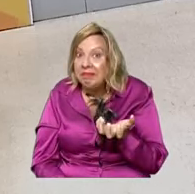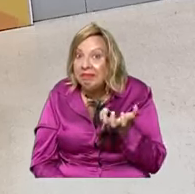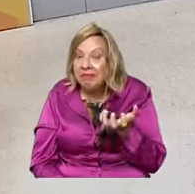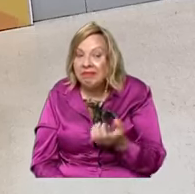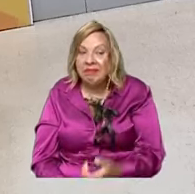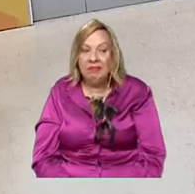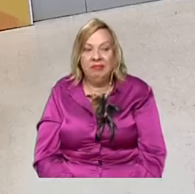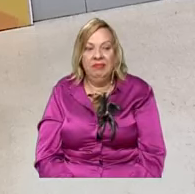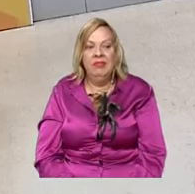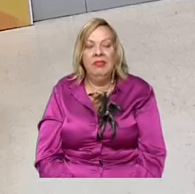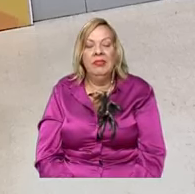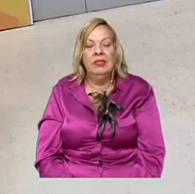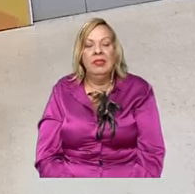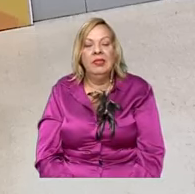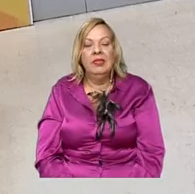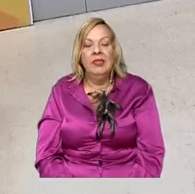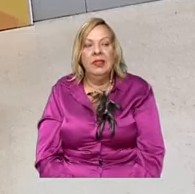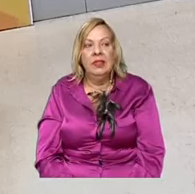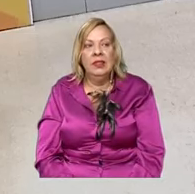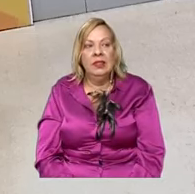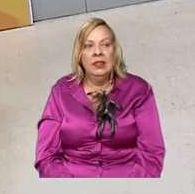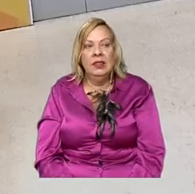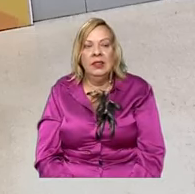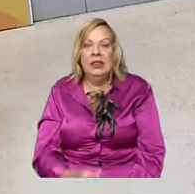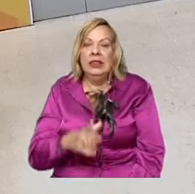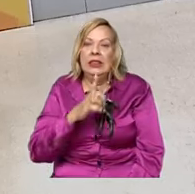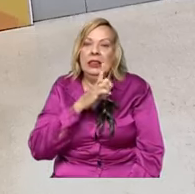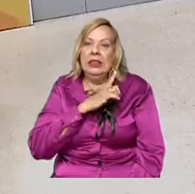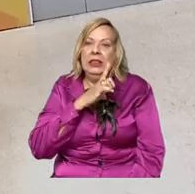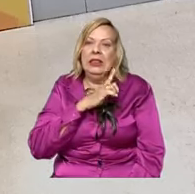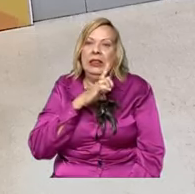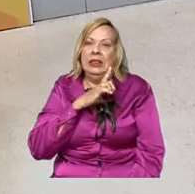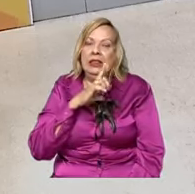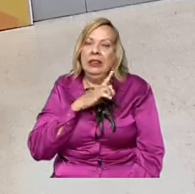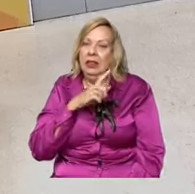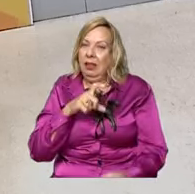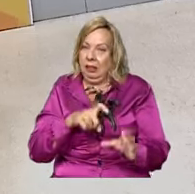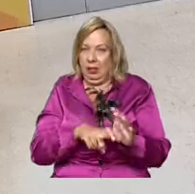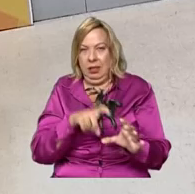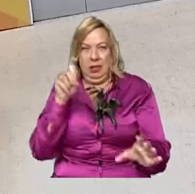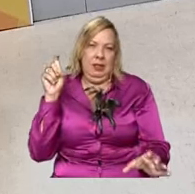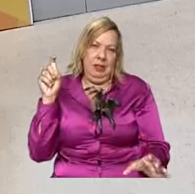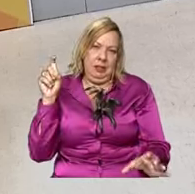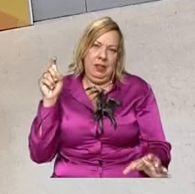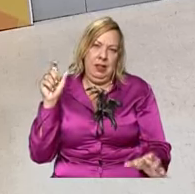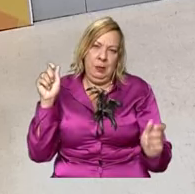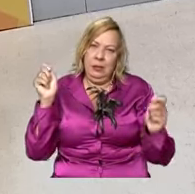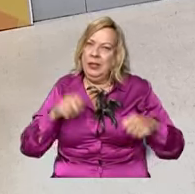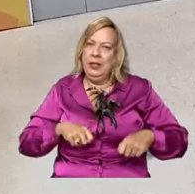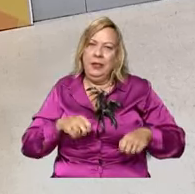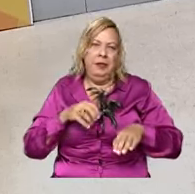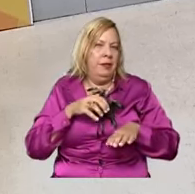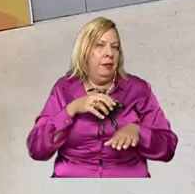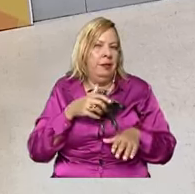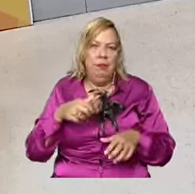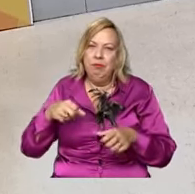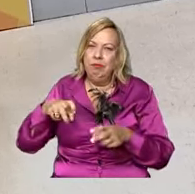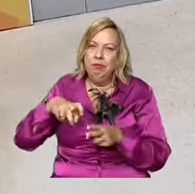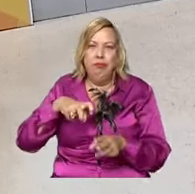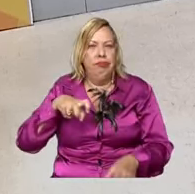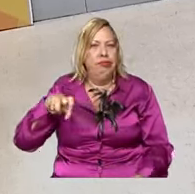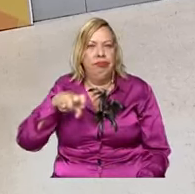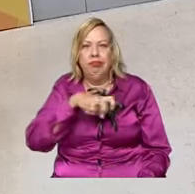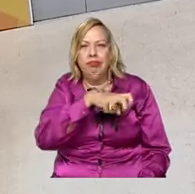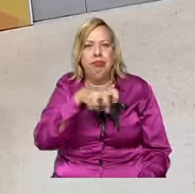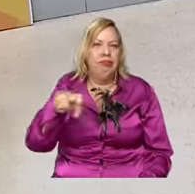não queria esta possibilidade de ter a mobilidade, a liberdade de ir e vir para onde quiser? Ai, eu